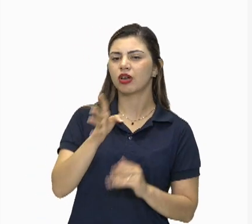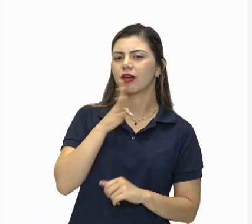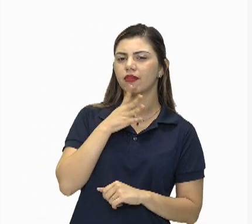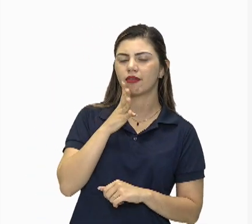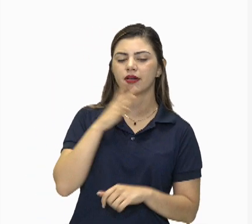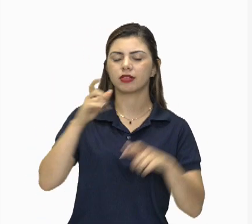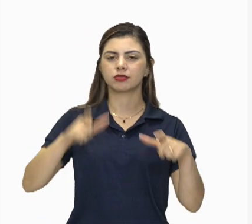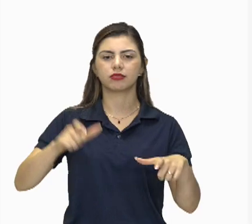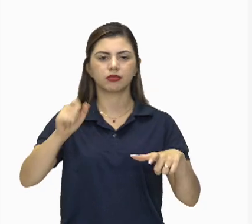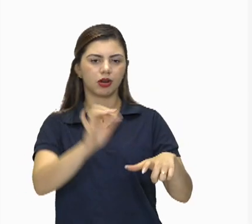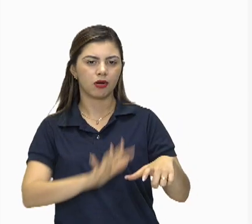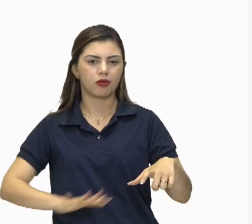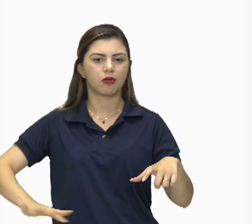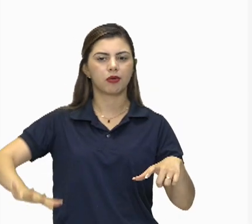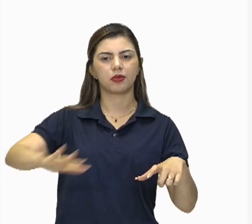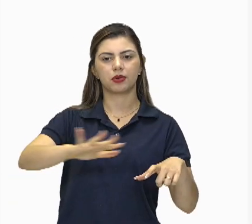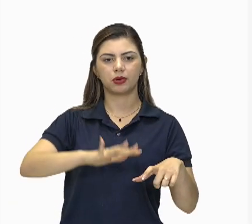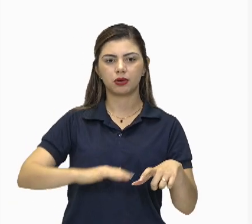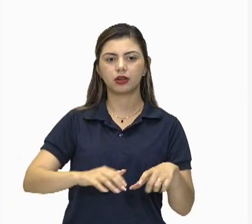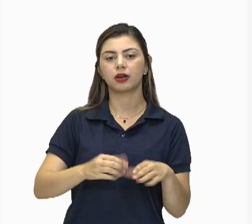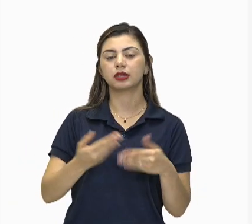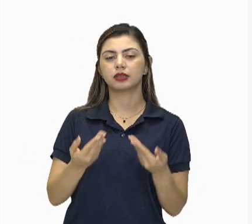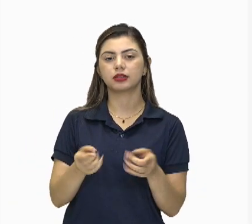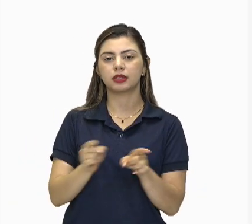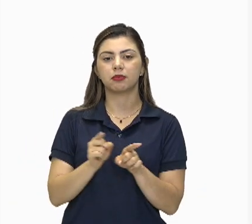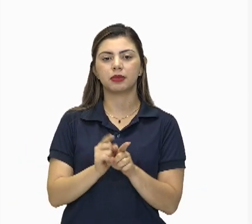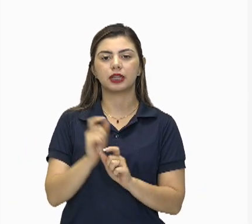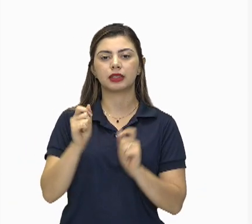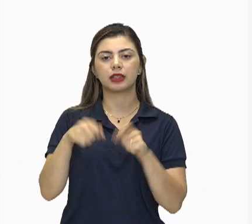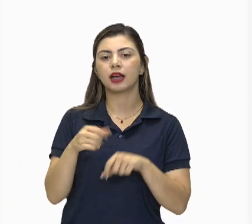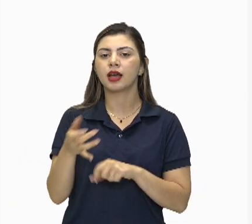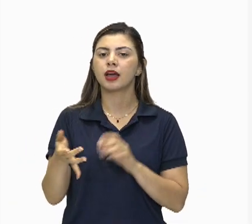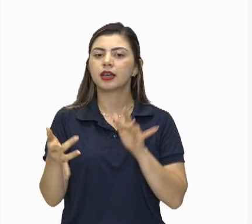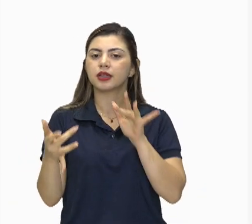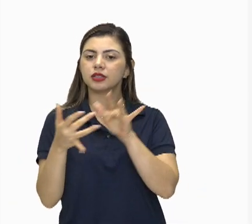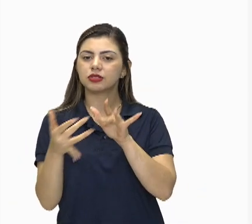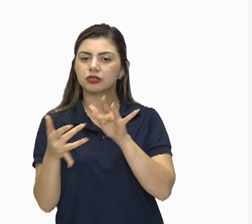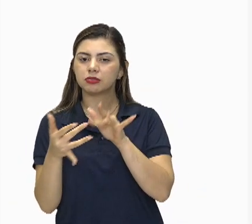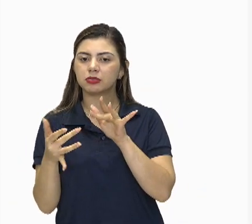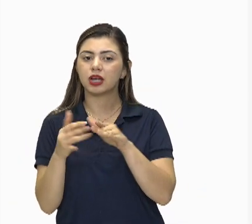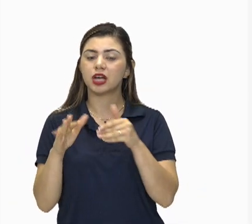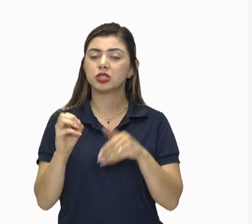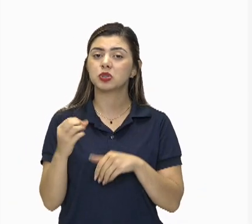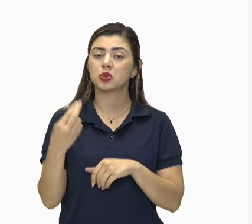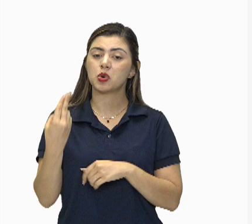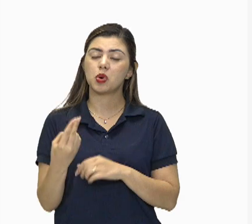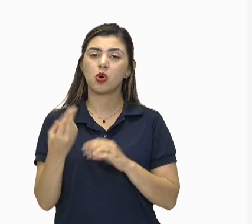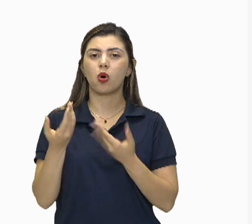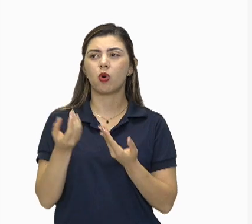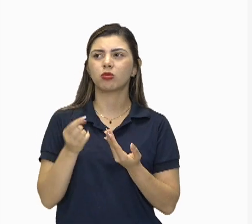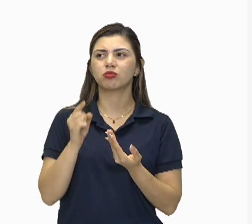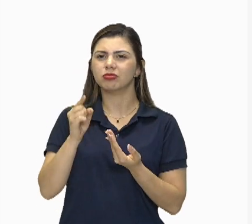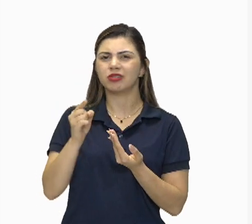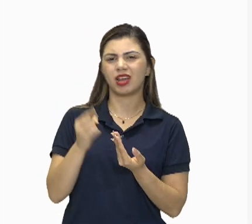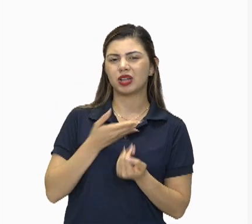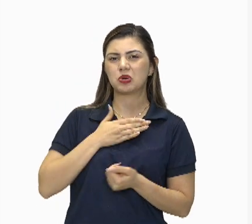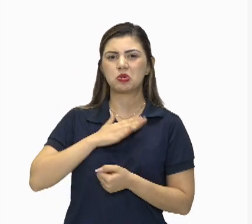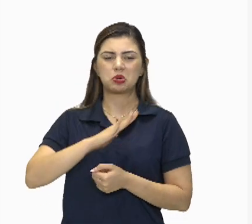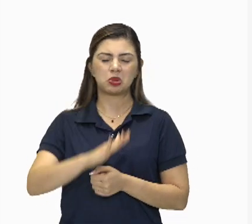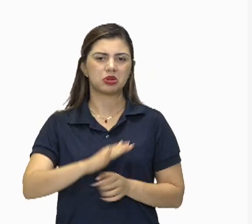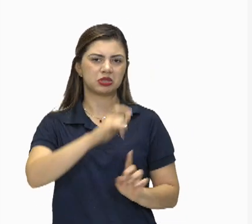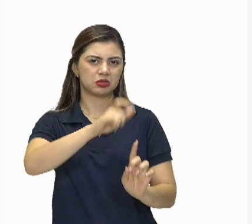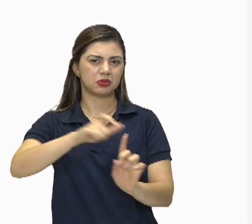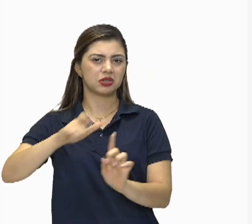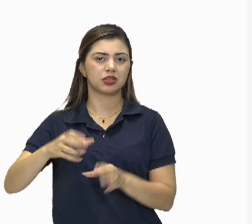familiariza-se com a ambientação e cria laços de proximidade ou distanciamento com os personagens. O narrador é